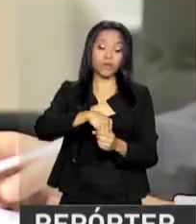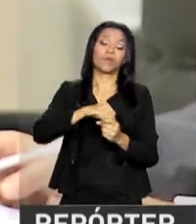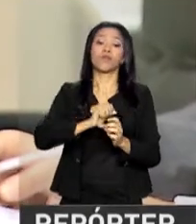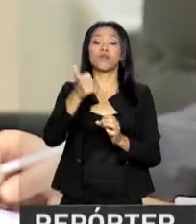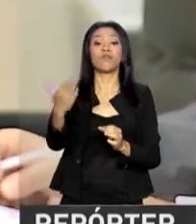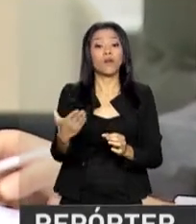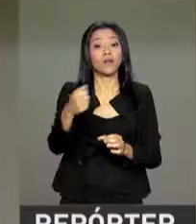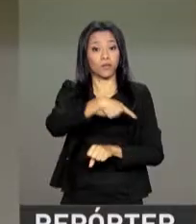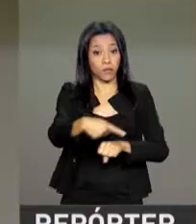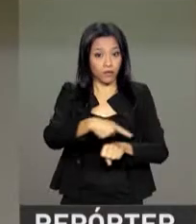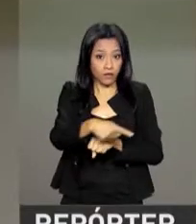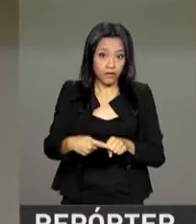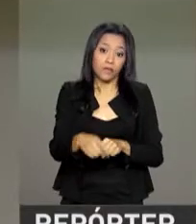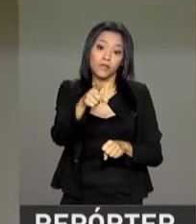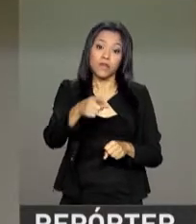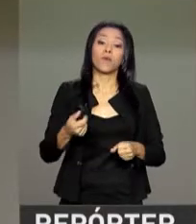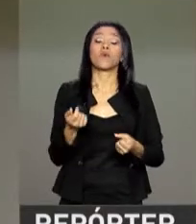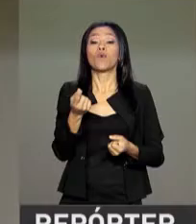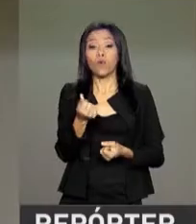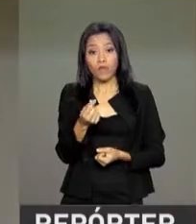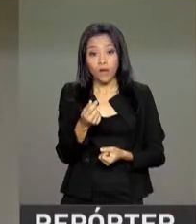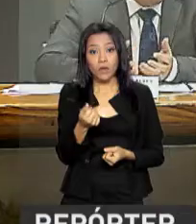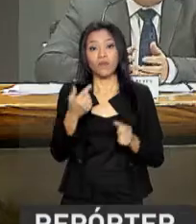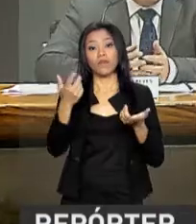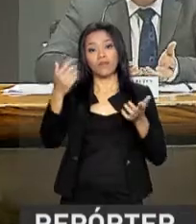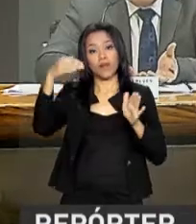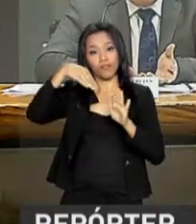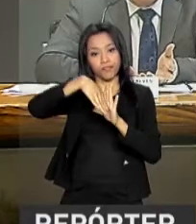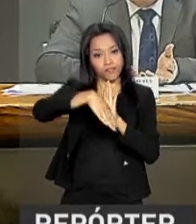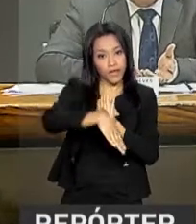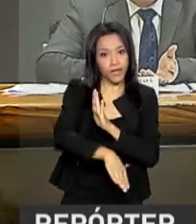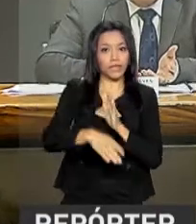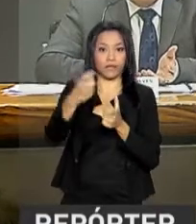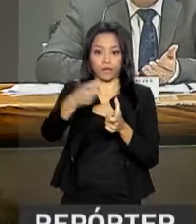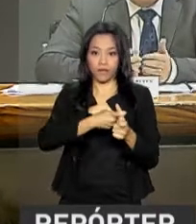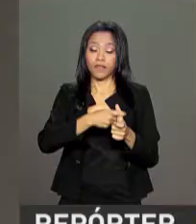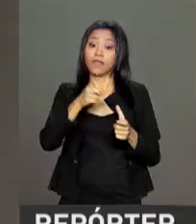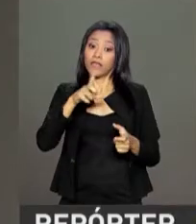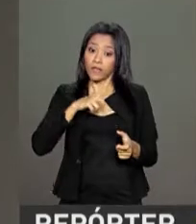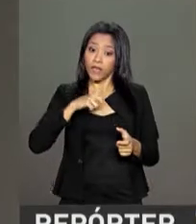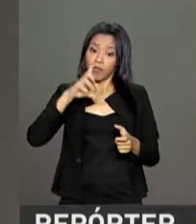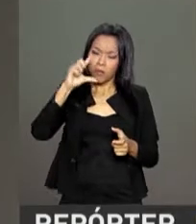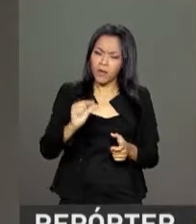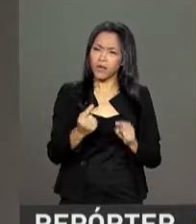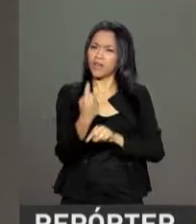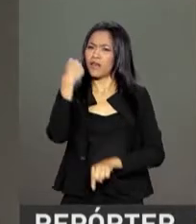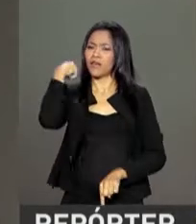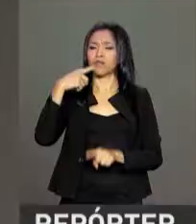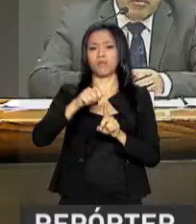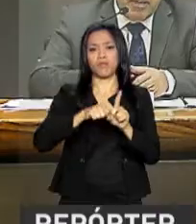segundo o tesouro o custo da dívida pública vem caindo e atingiu o menor nível desde abril de